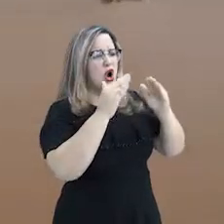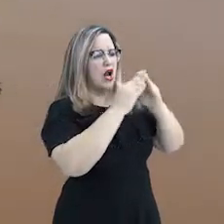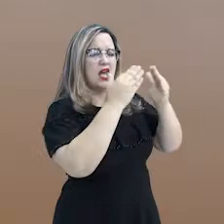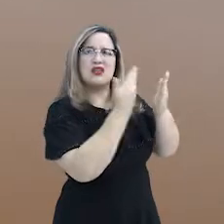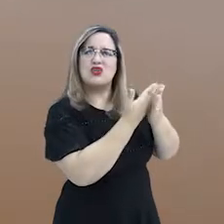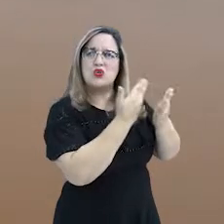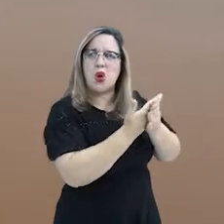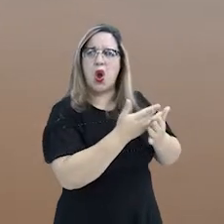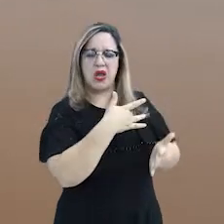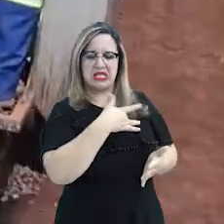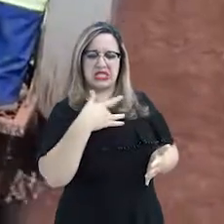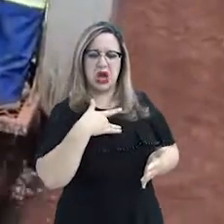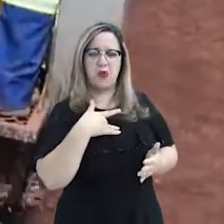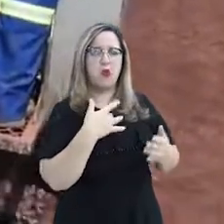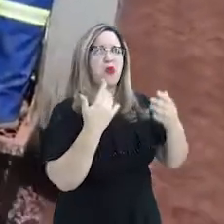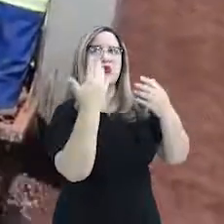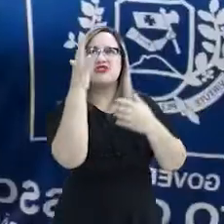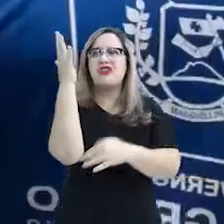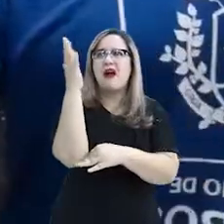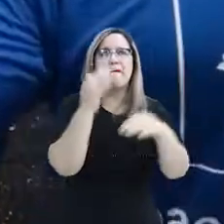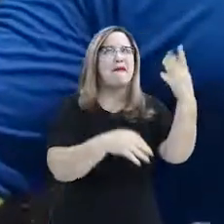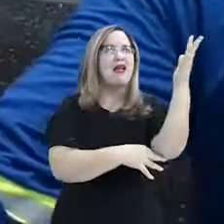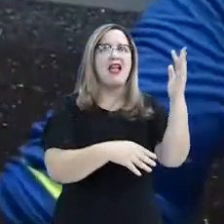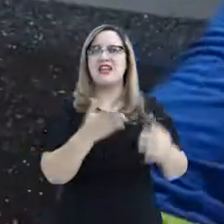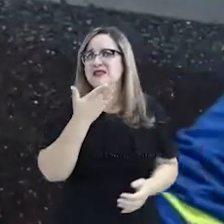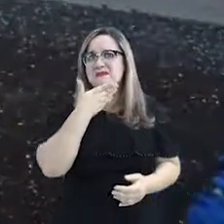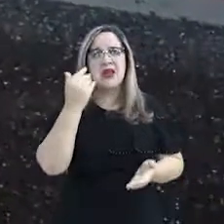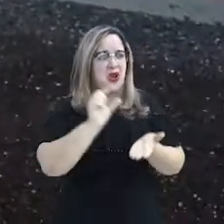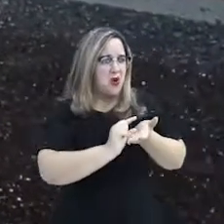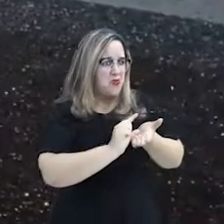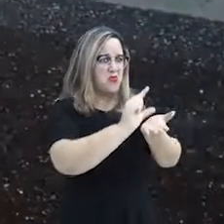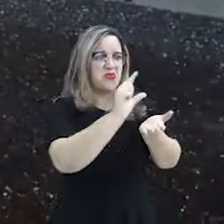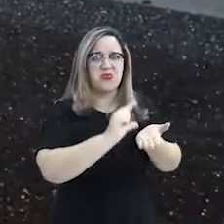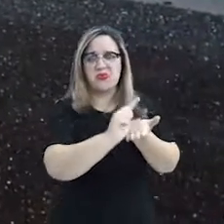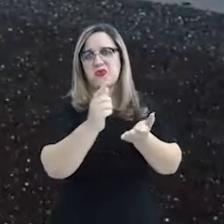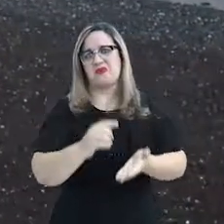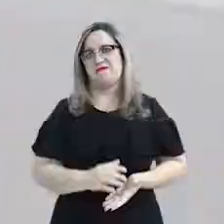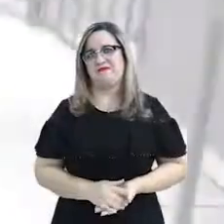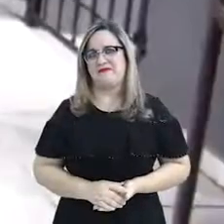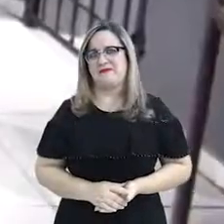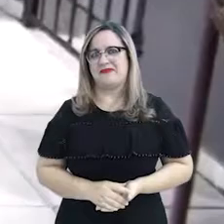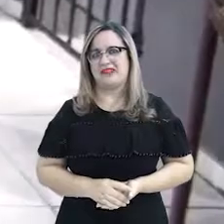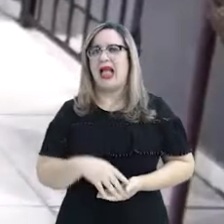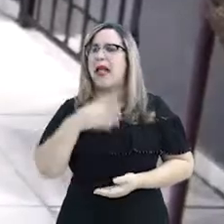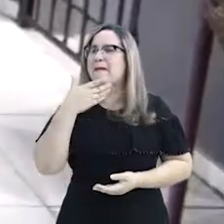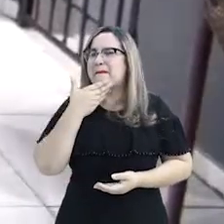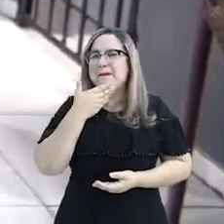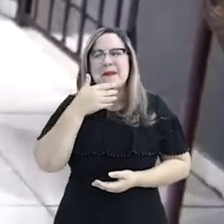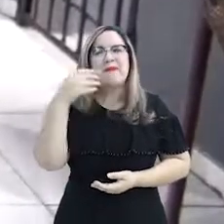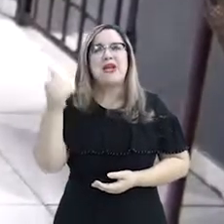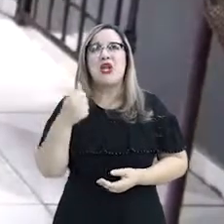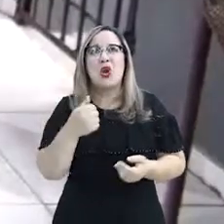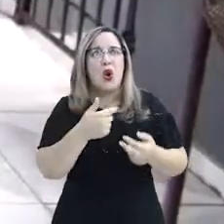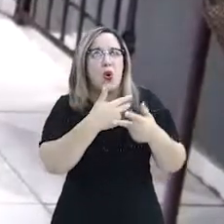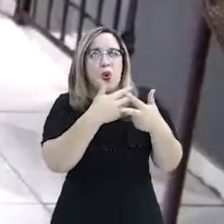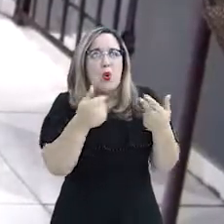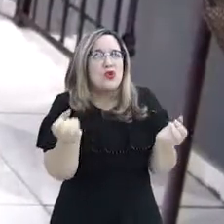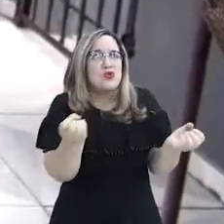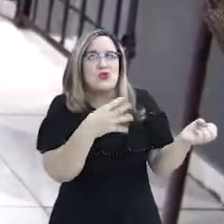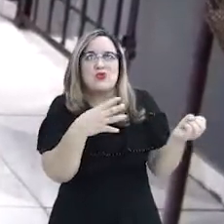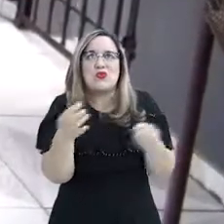meio ambiente e demais melhorias na qualidade de vida do povo brasileiro. São necessárias